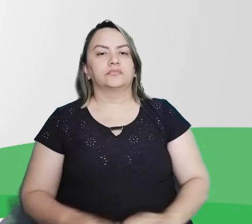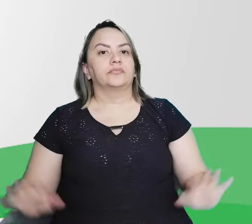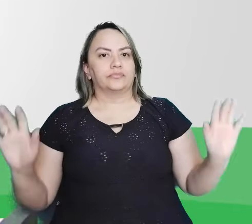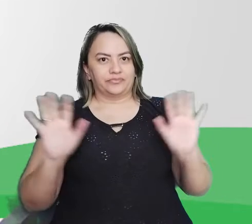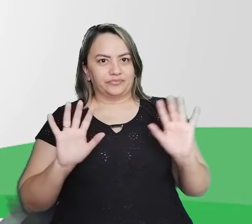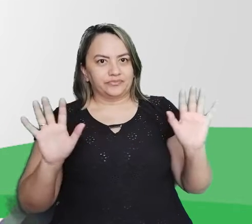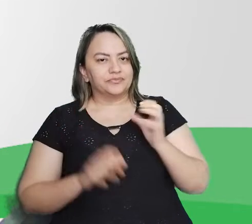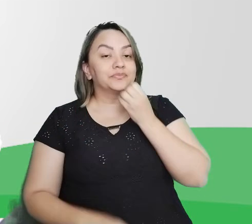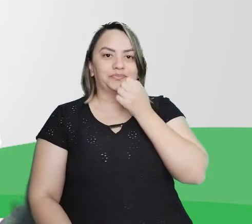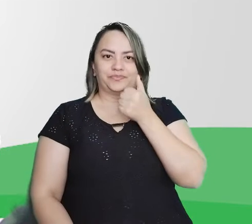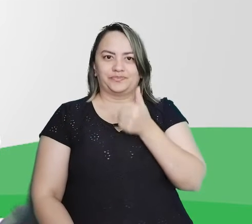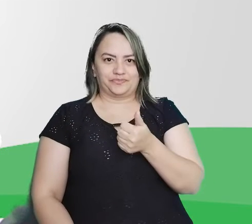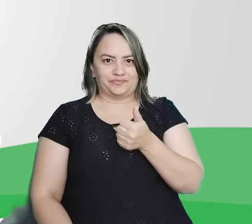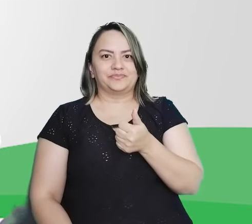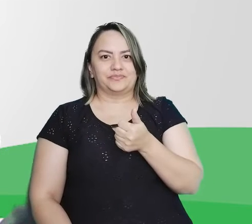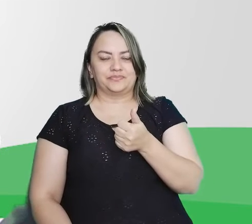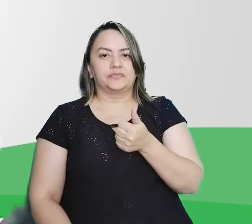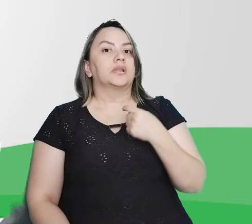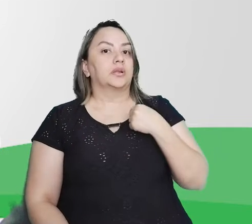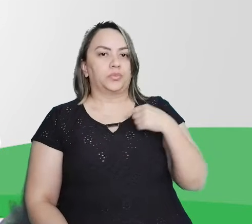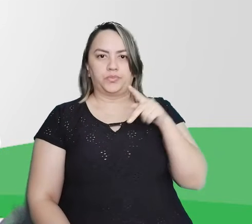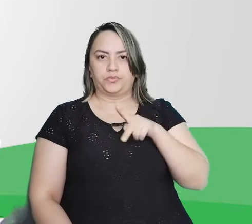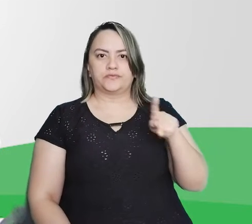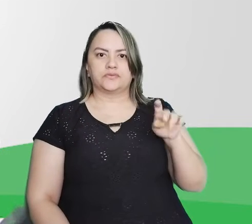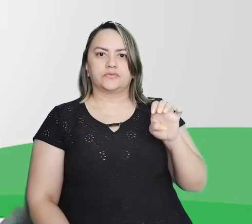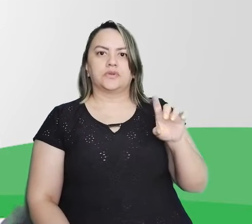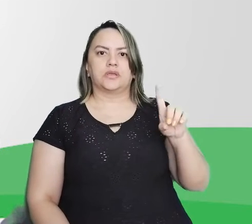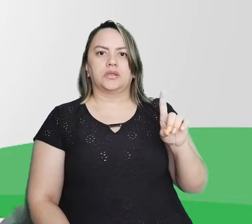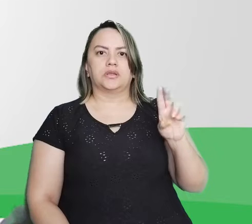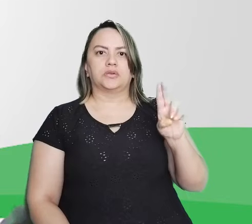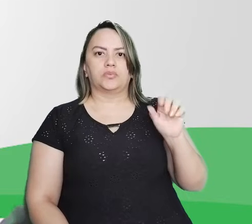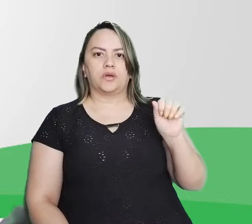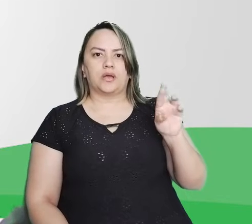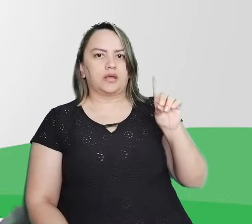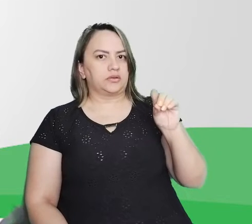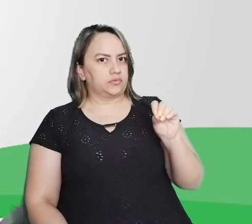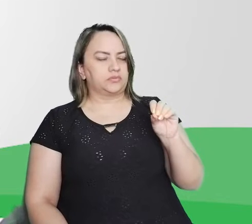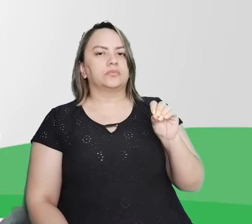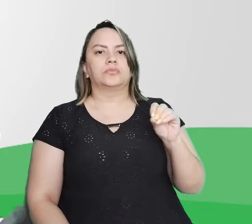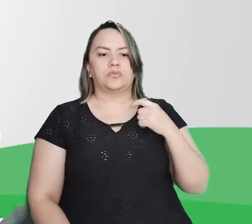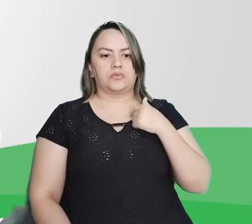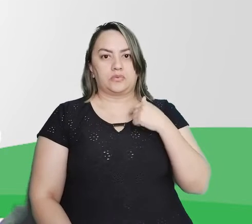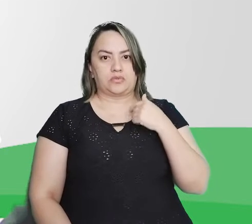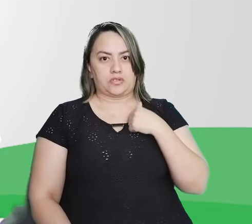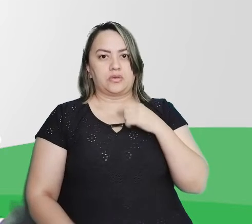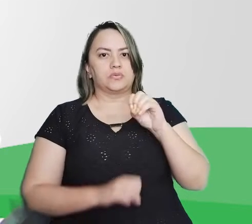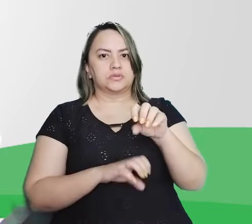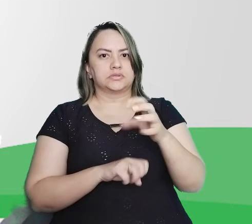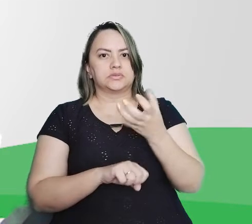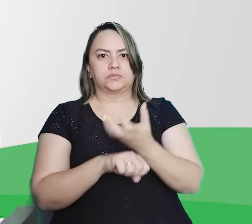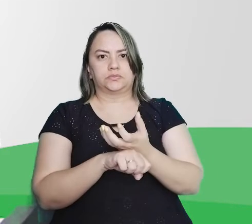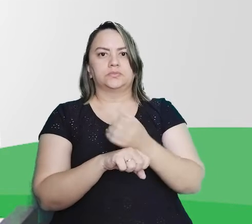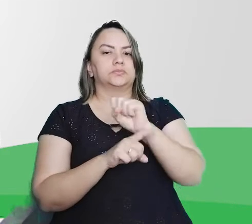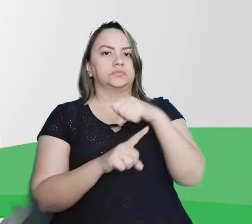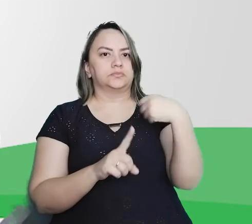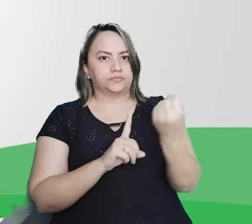Olá, pessoal, tudo bem com vocês? Eu sou o professor Eduardo Almeida, do componente curricular de Sociologia,